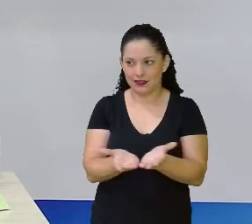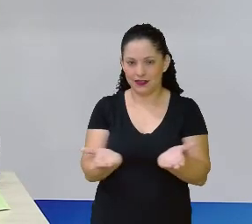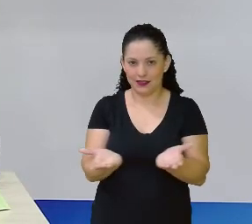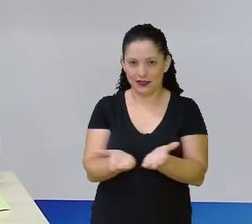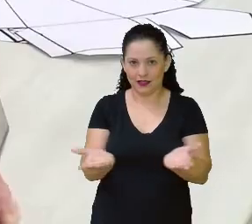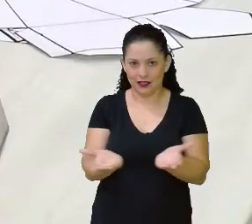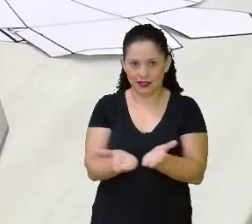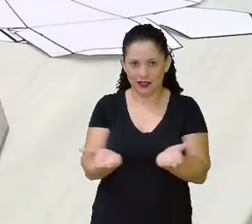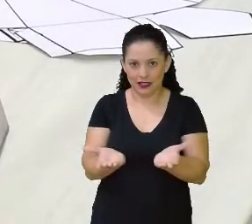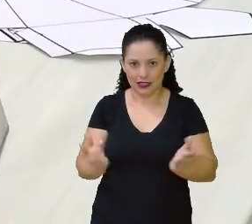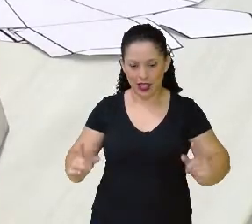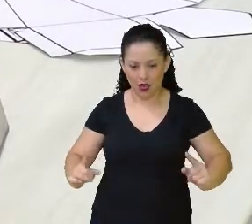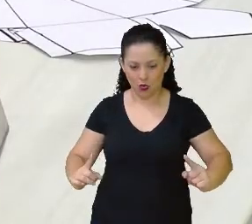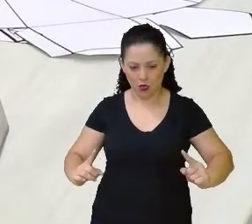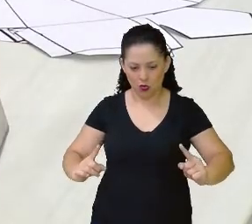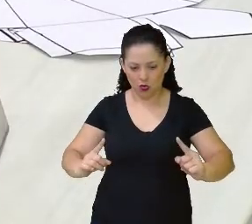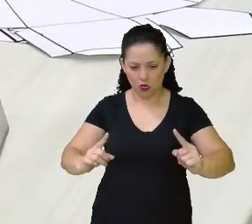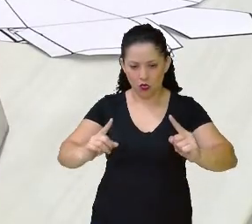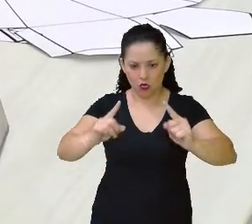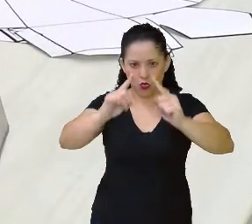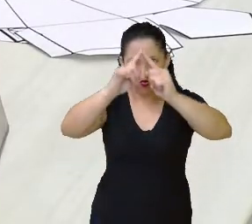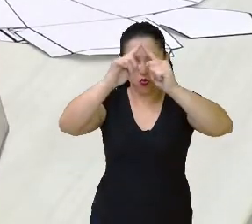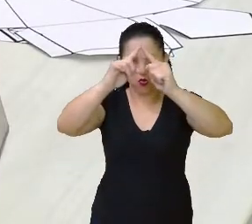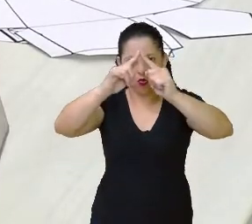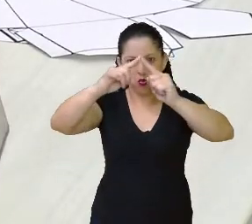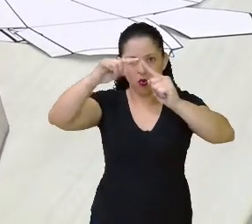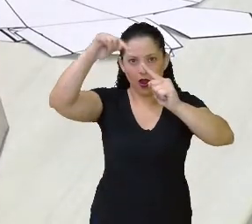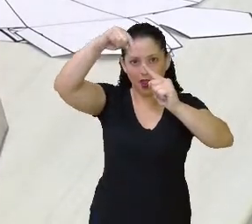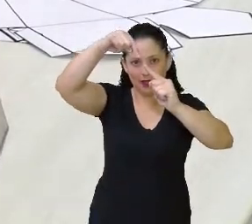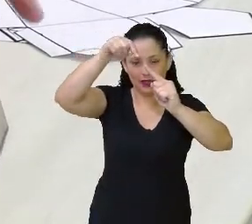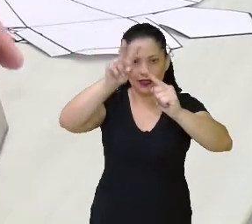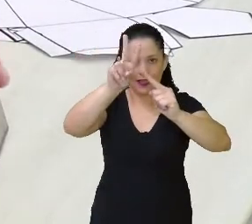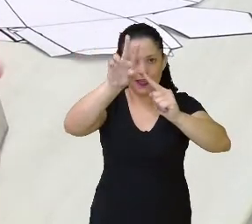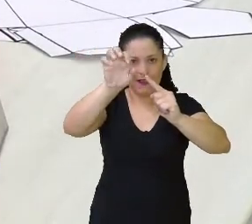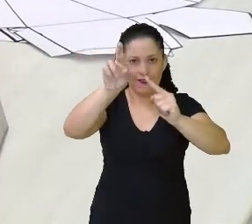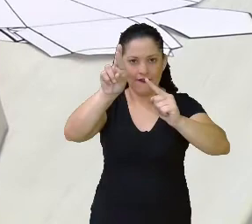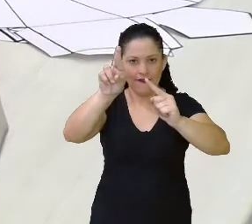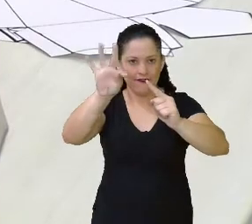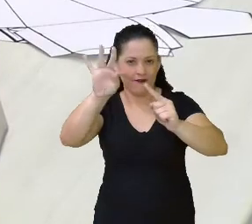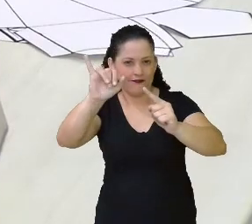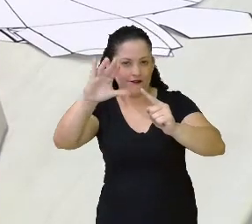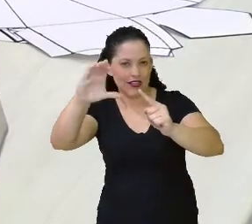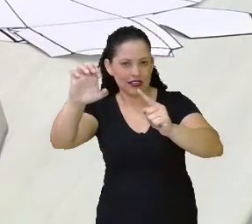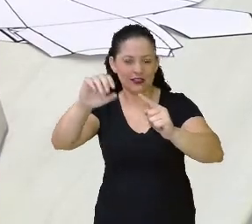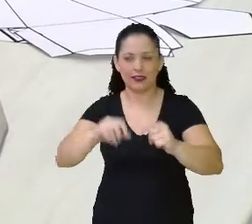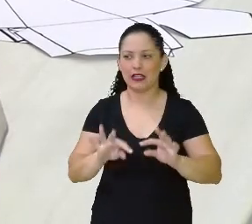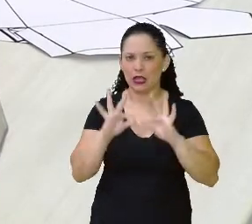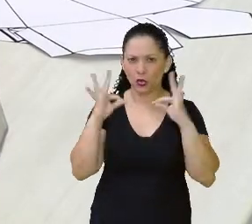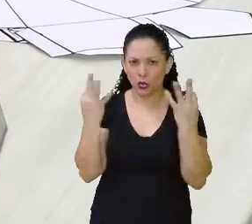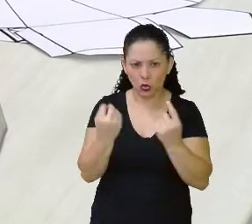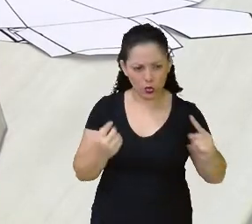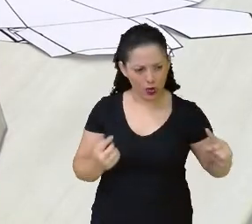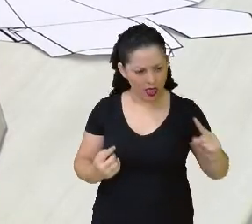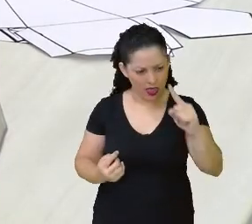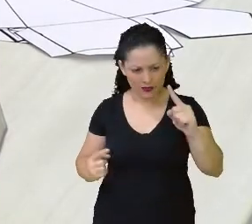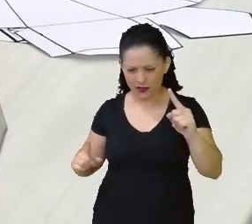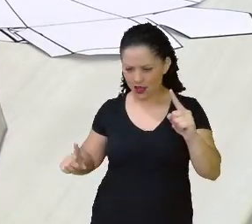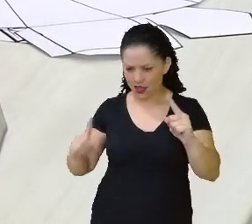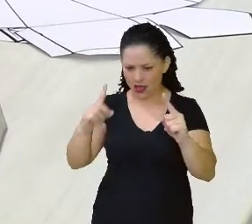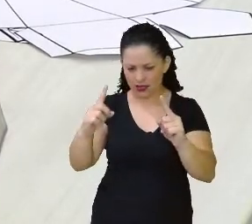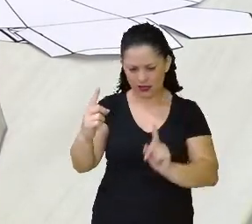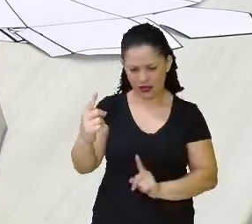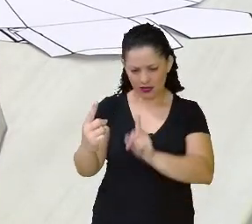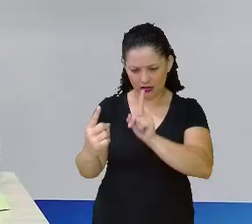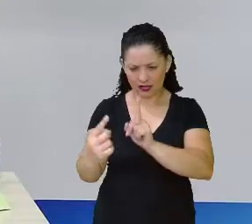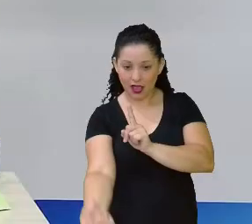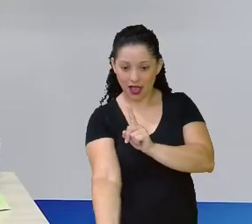meu vértice em comum. Pode perceber aqui que todas essas arestas, elas se encontram em um vértice